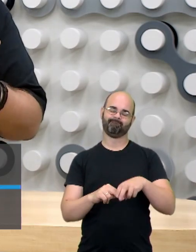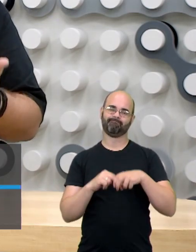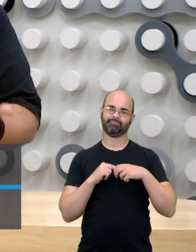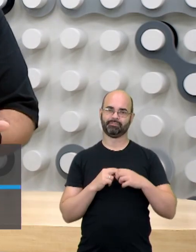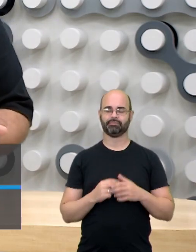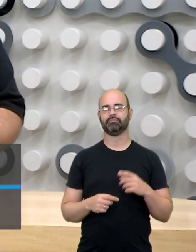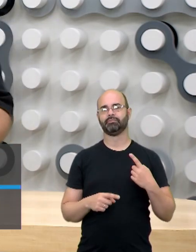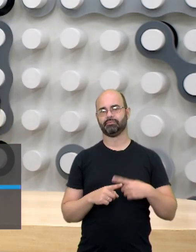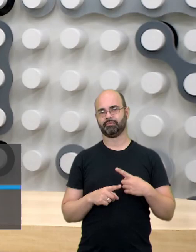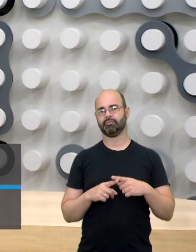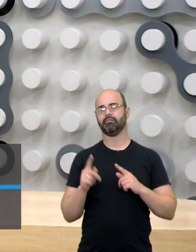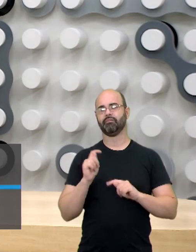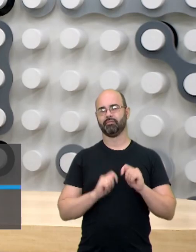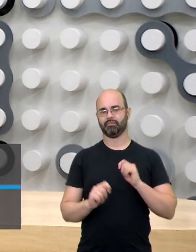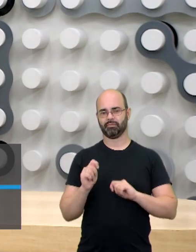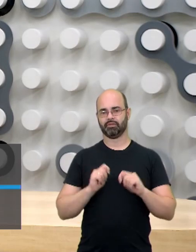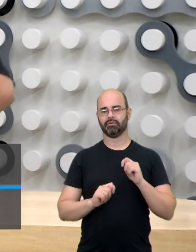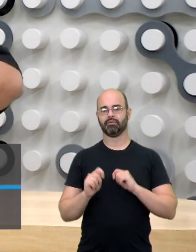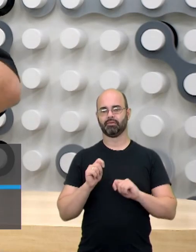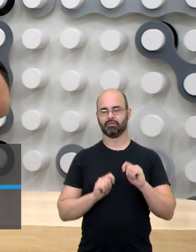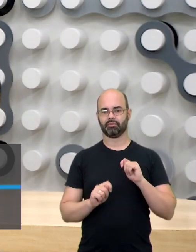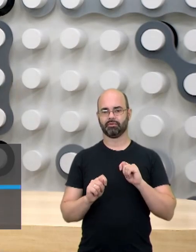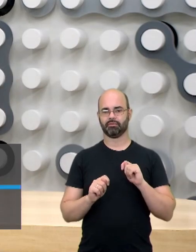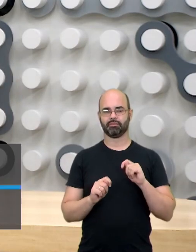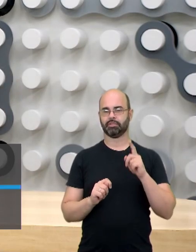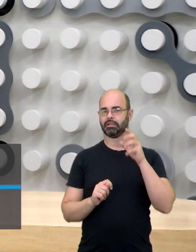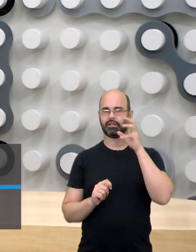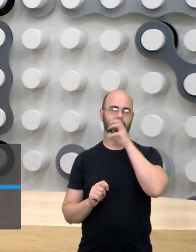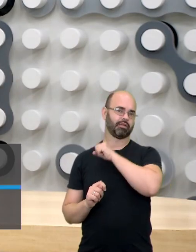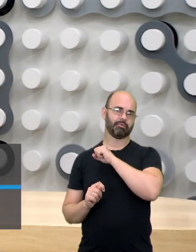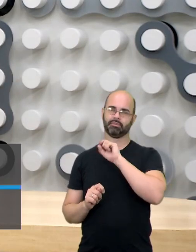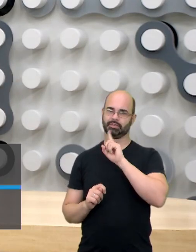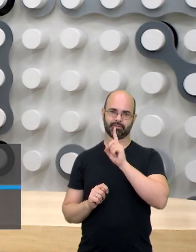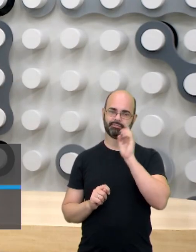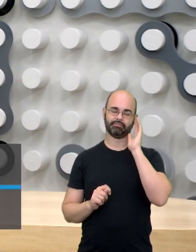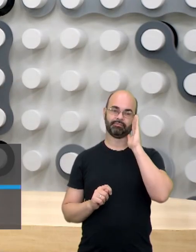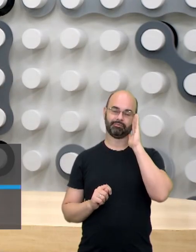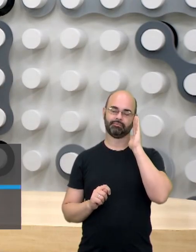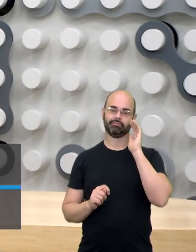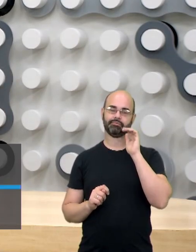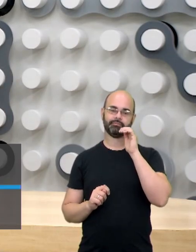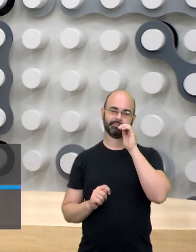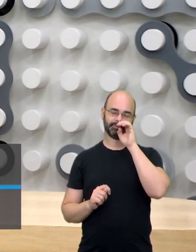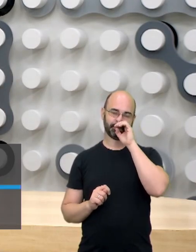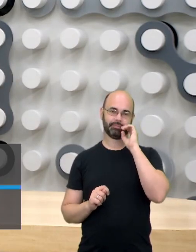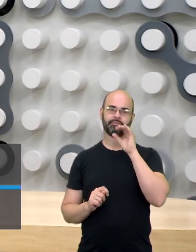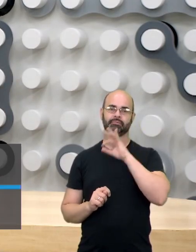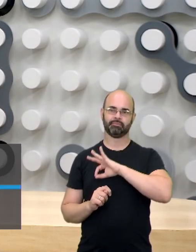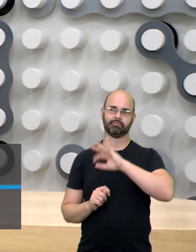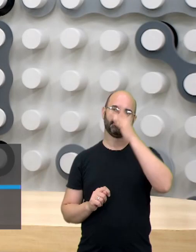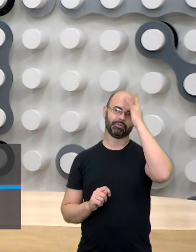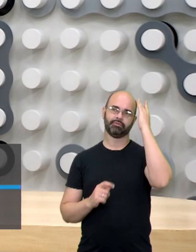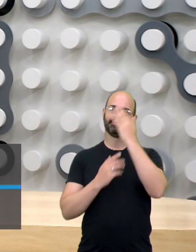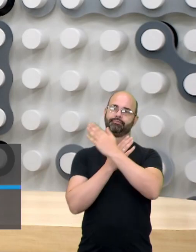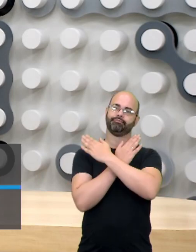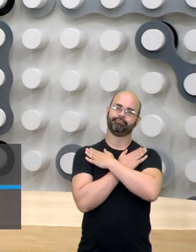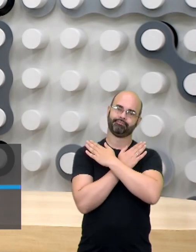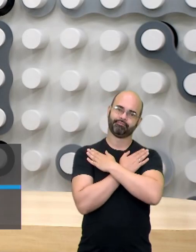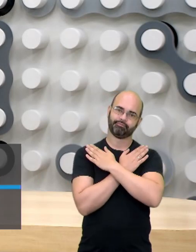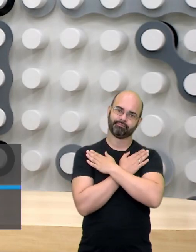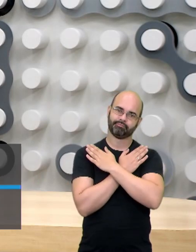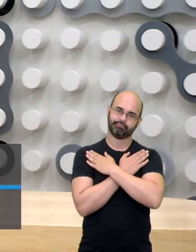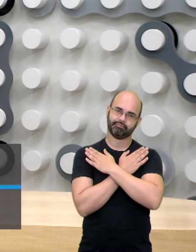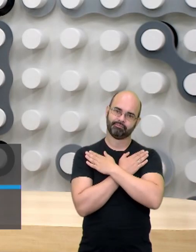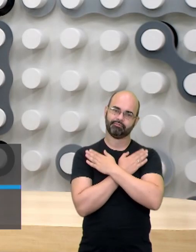gente sabe que na economia ela não é uma coisa rápida. Né? Então, dentro da renda, muita gente perde o emprego, né?